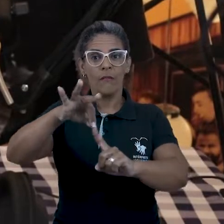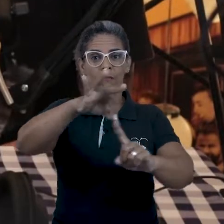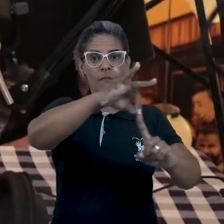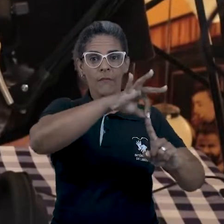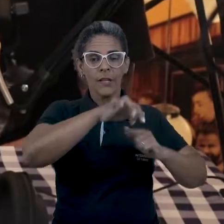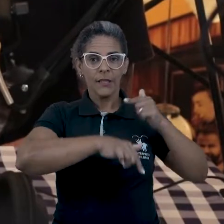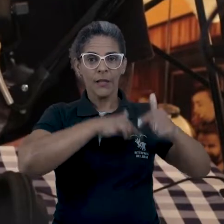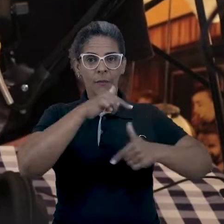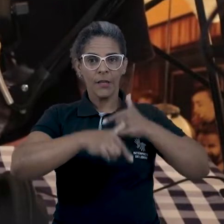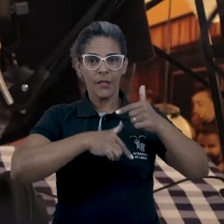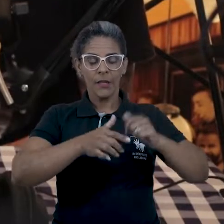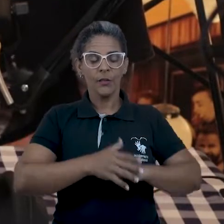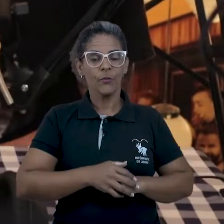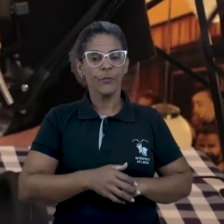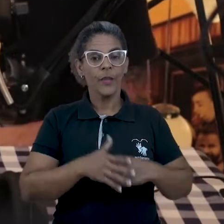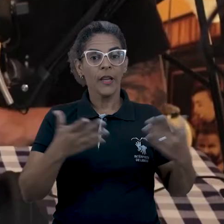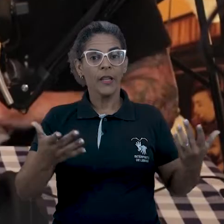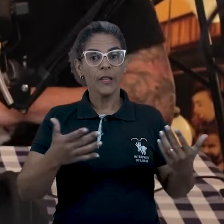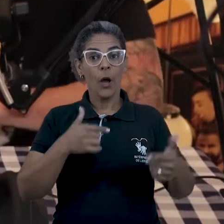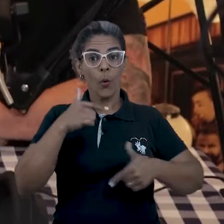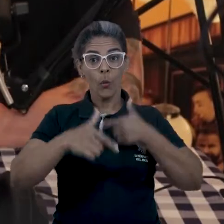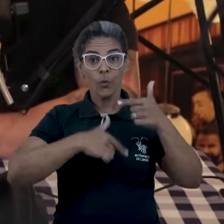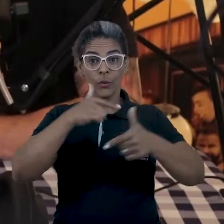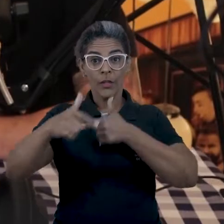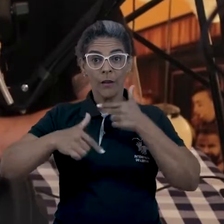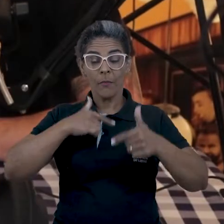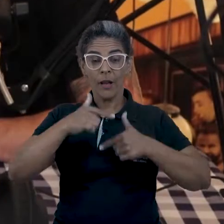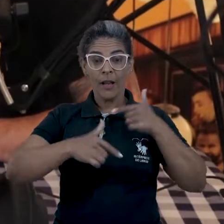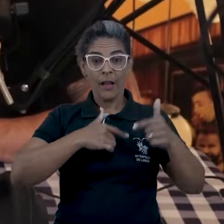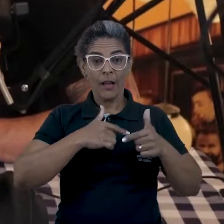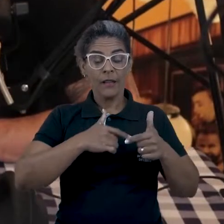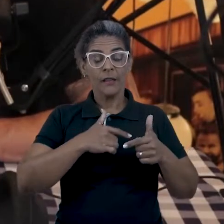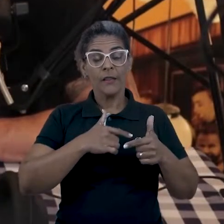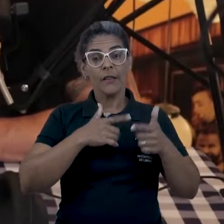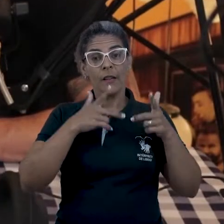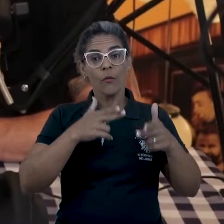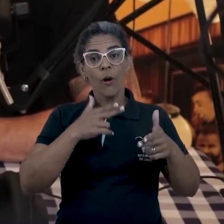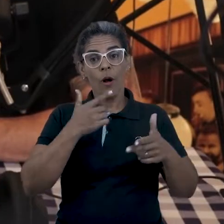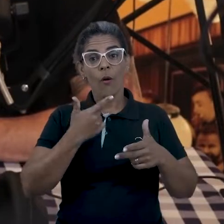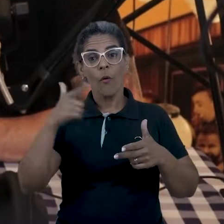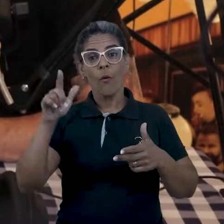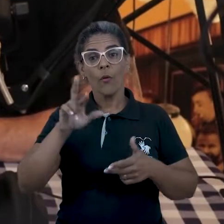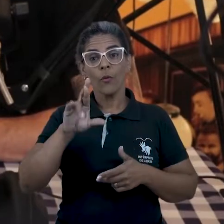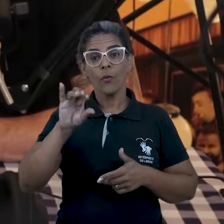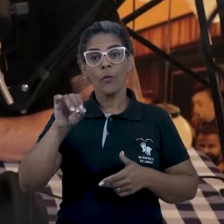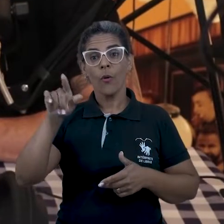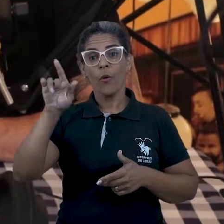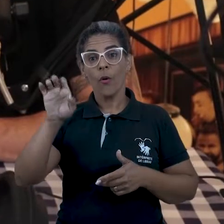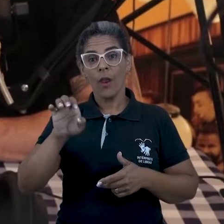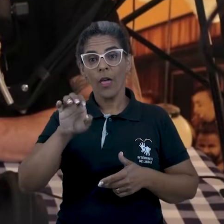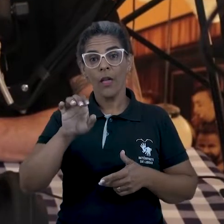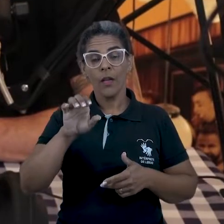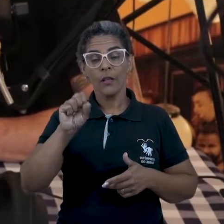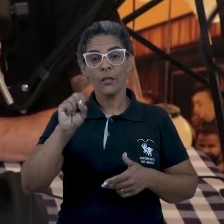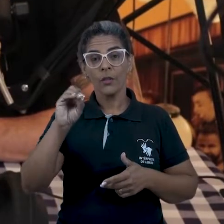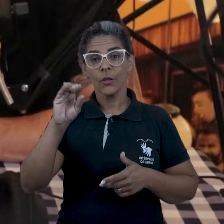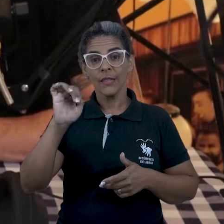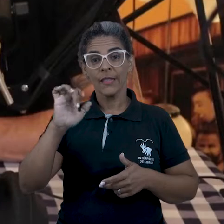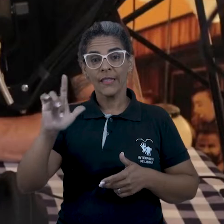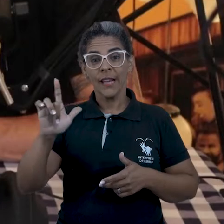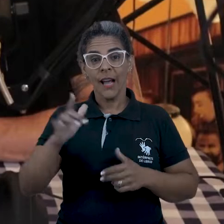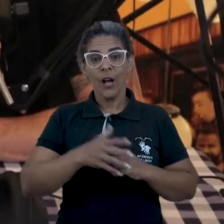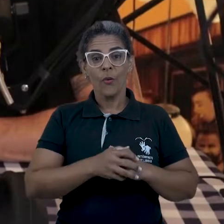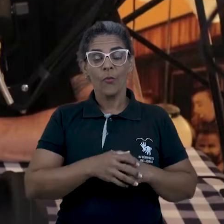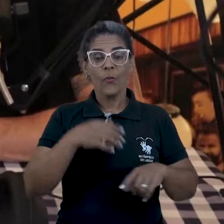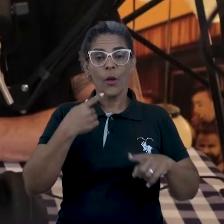que quando o assunto é mercado de trabalho esse público ele é assim como em qualquer outro rolê social e deixar de lado porque a gente vê hoje